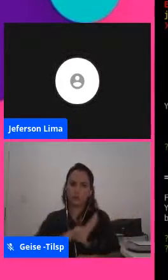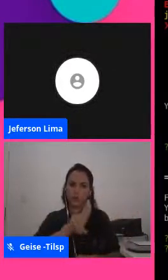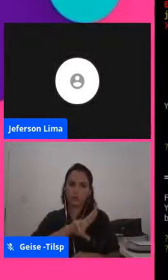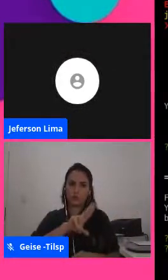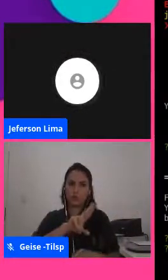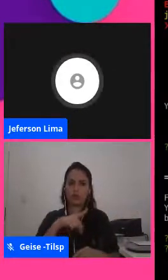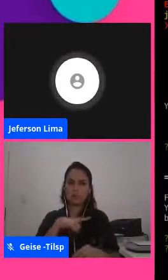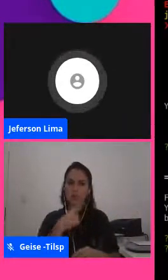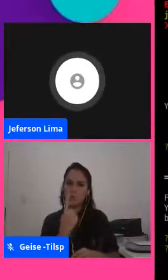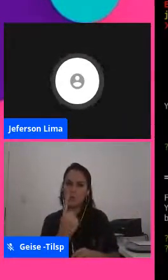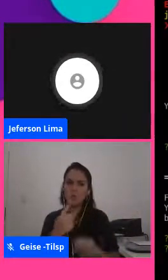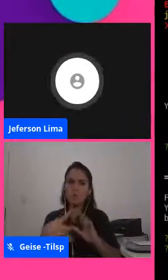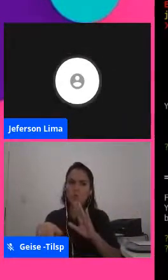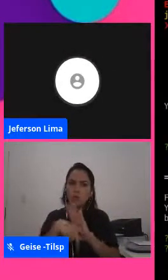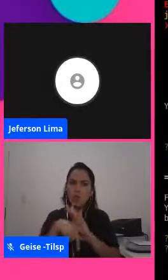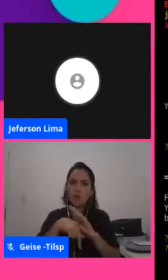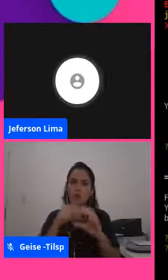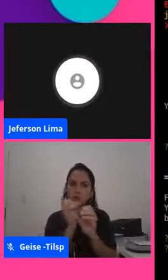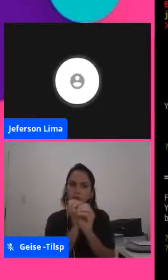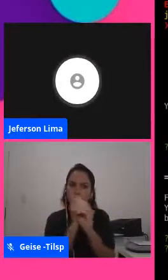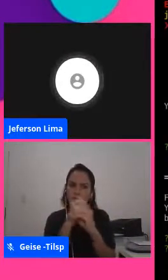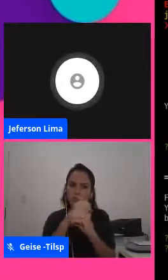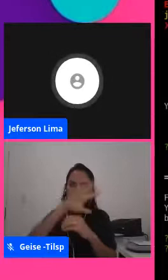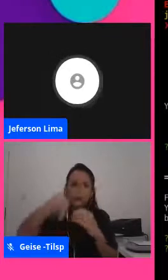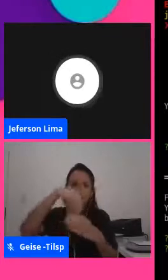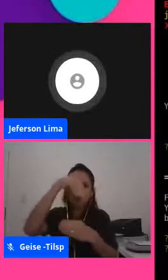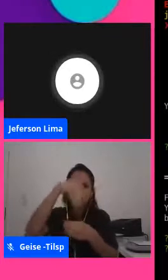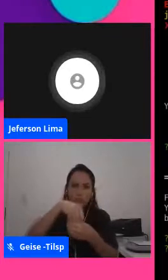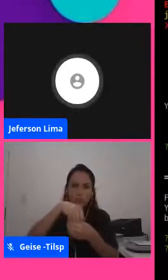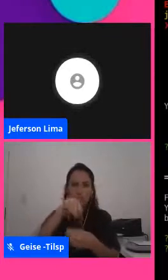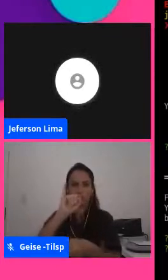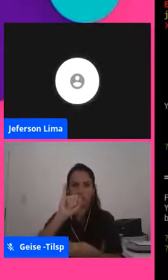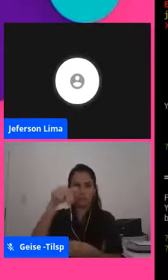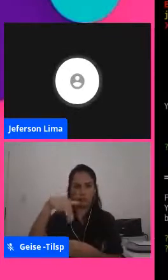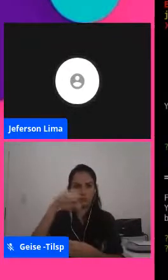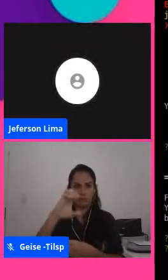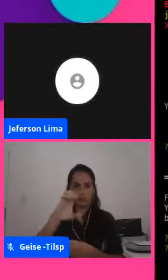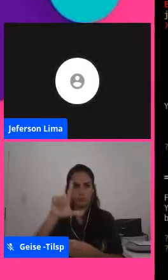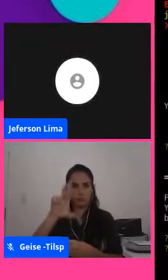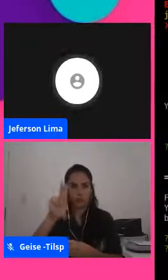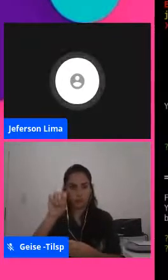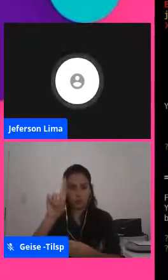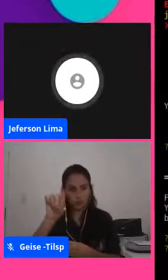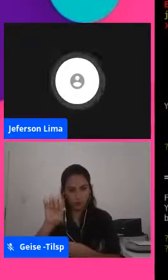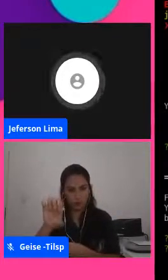que isso aqui é segredo, talvez seja para coisas para as próximas aulas com os alunos.